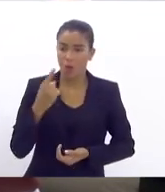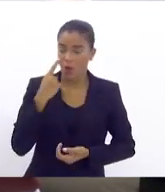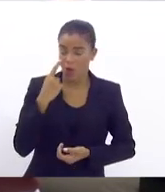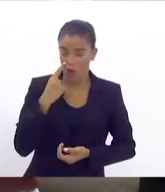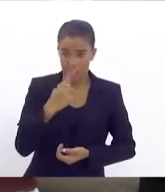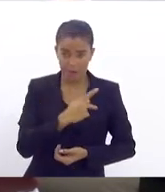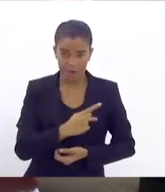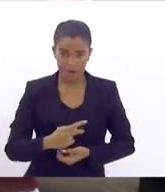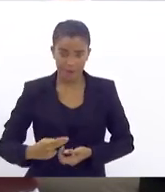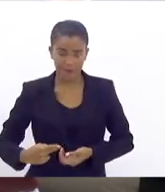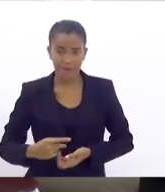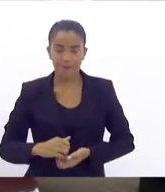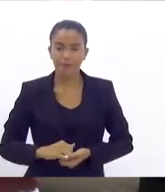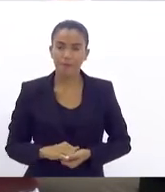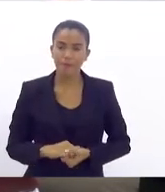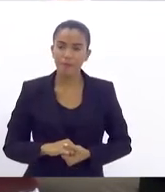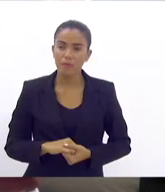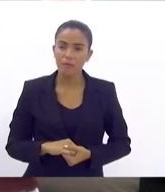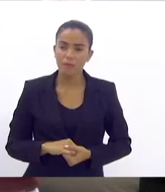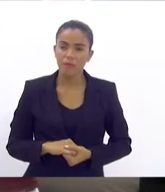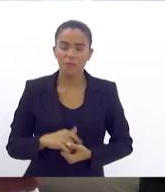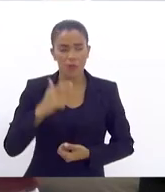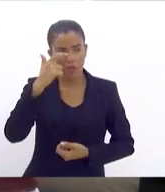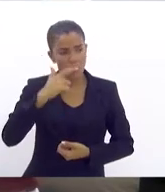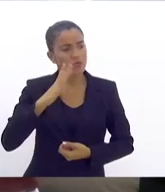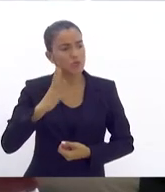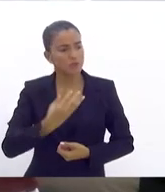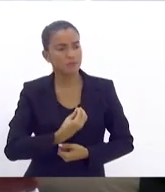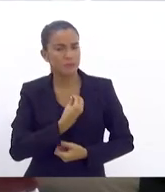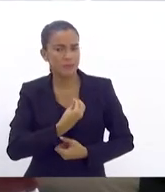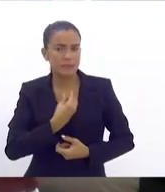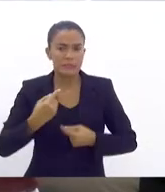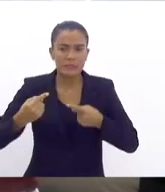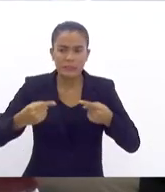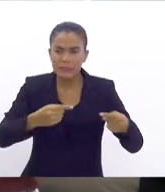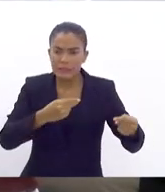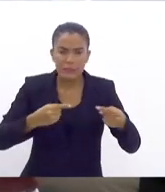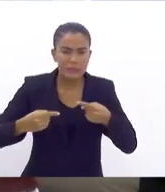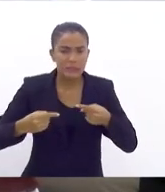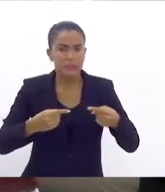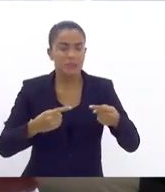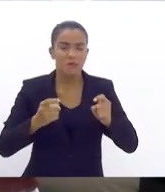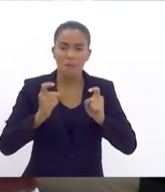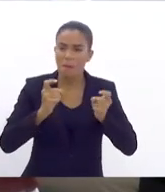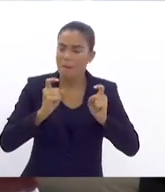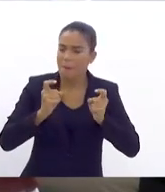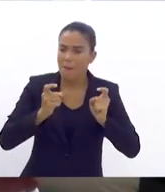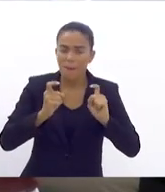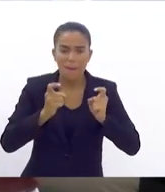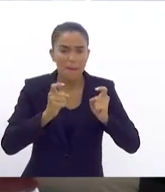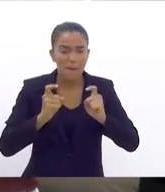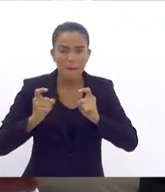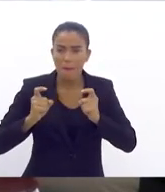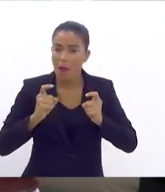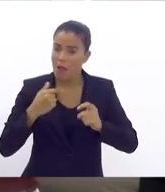Excelência. Eu já participei aqui de uma discussão calorosa e fui vencido